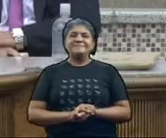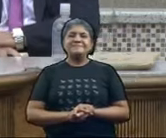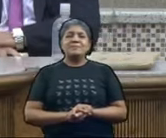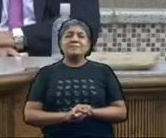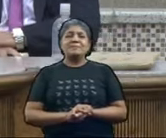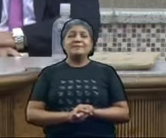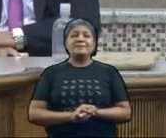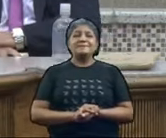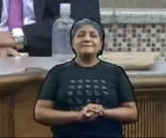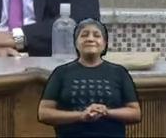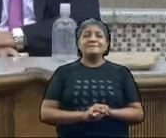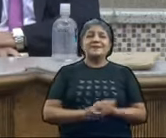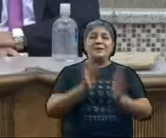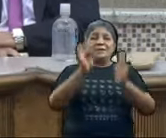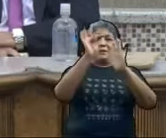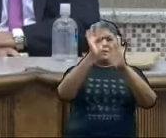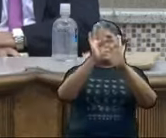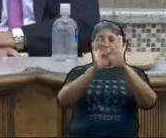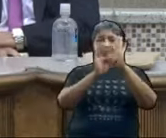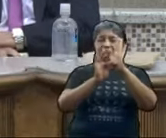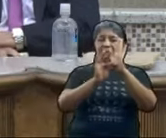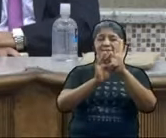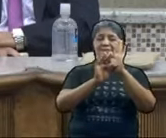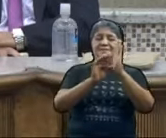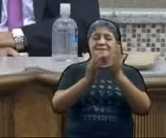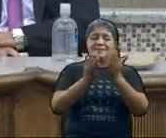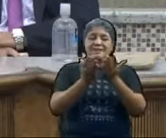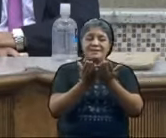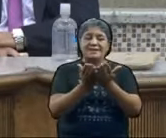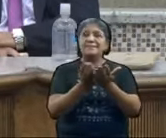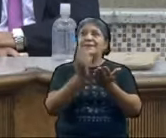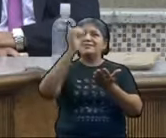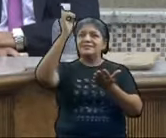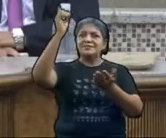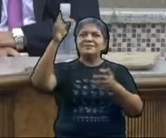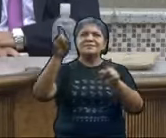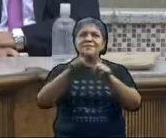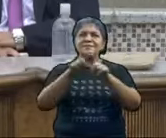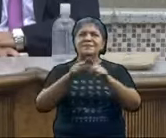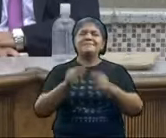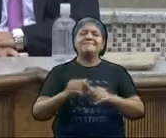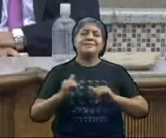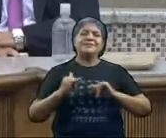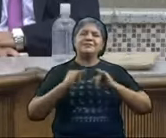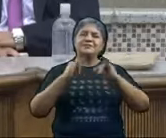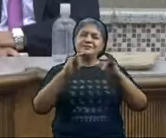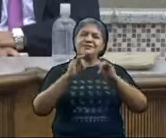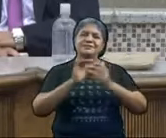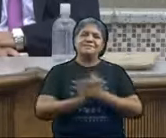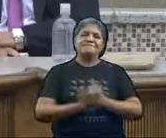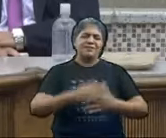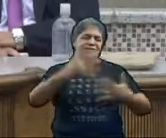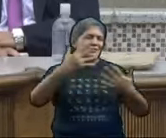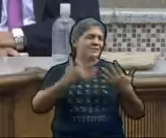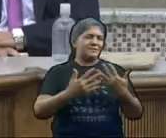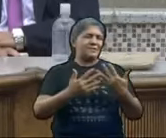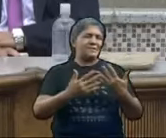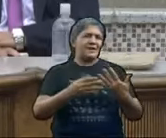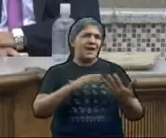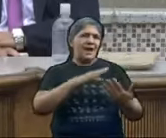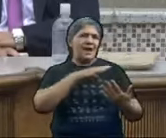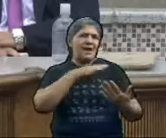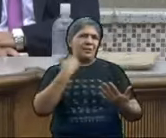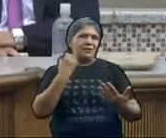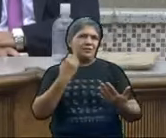Texto sagrado diz que a morte será lançada no lago de fogo. Ela será lançada no lago de fogo